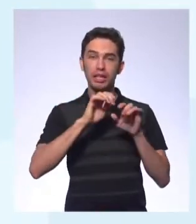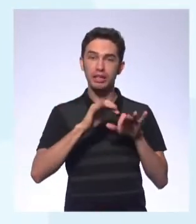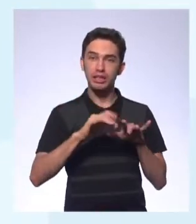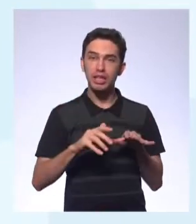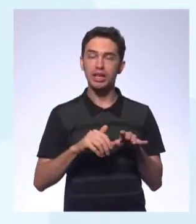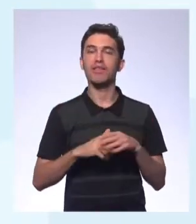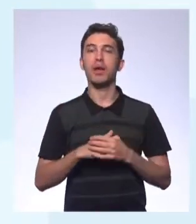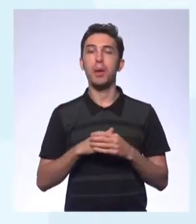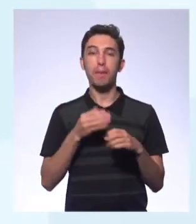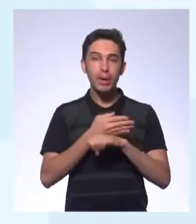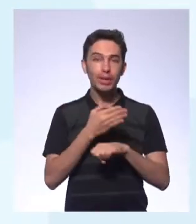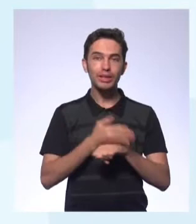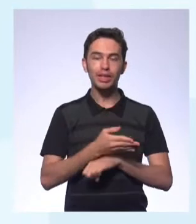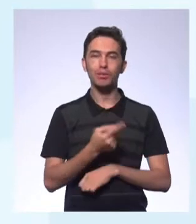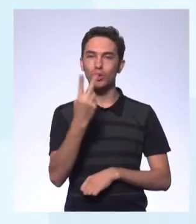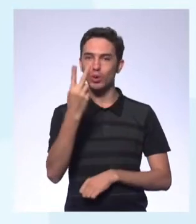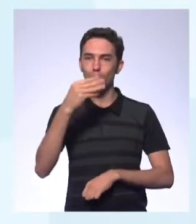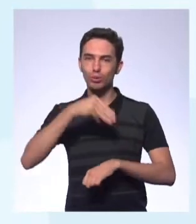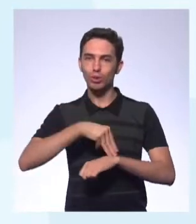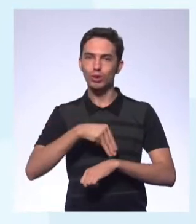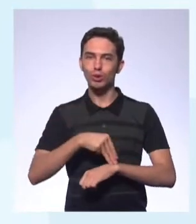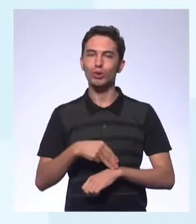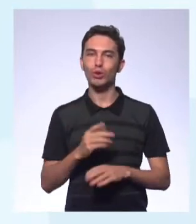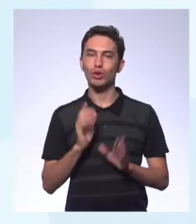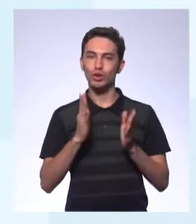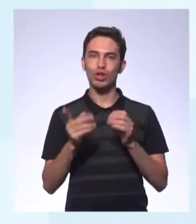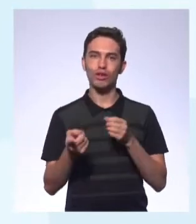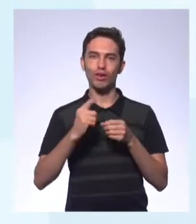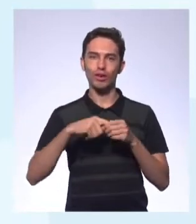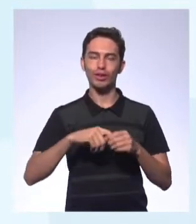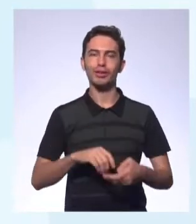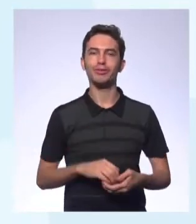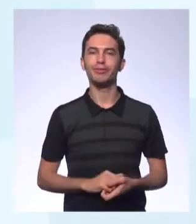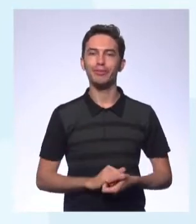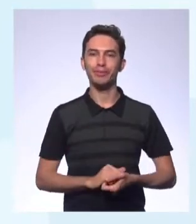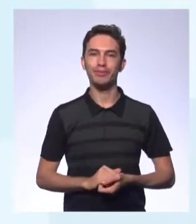escreva, participe. 2 minutos, já voltamos.